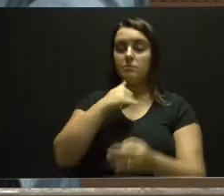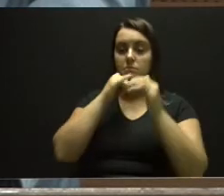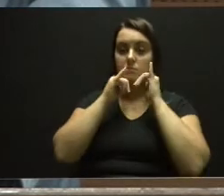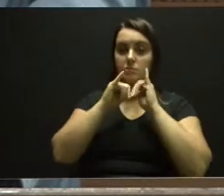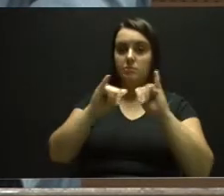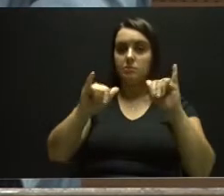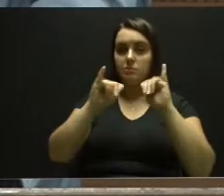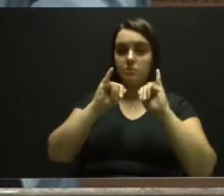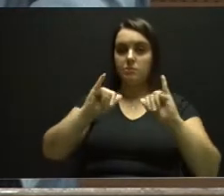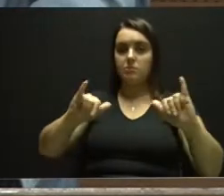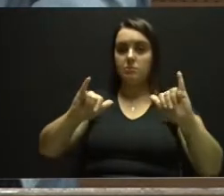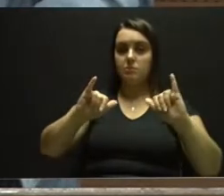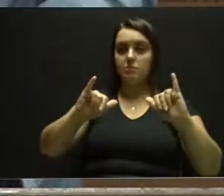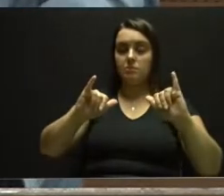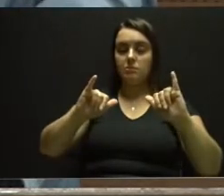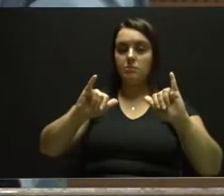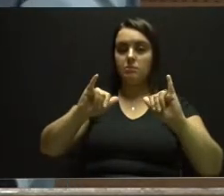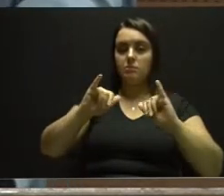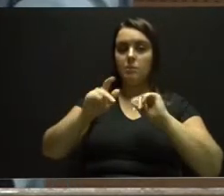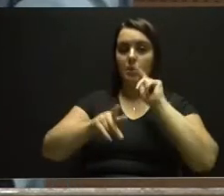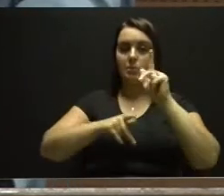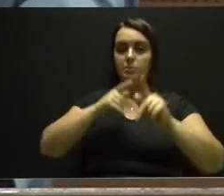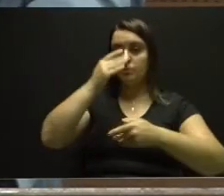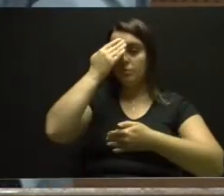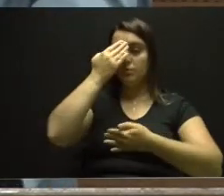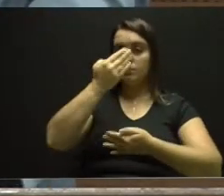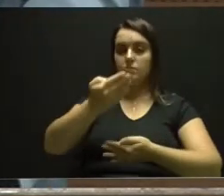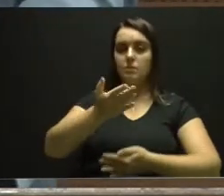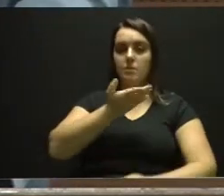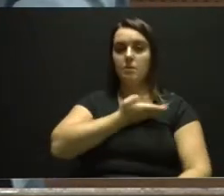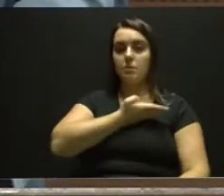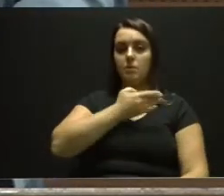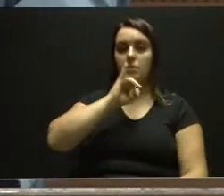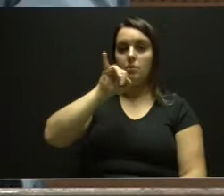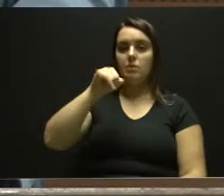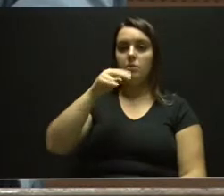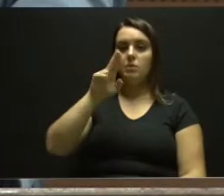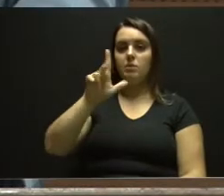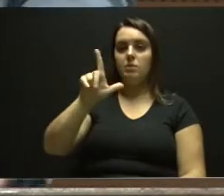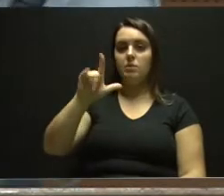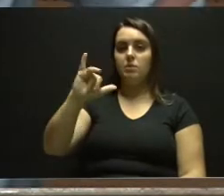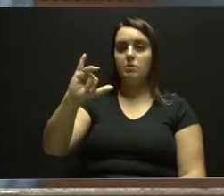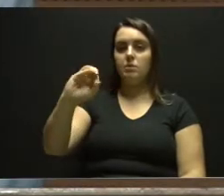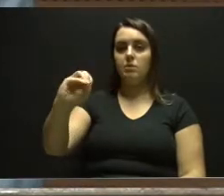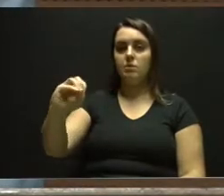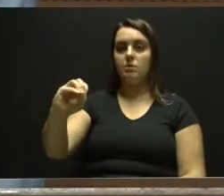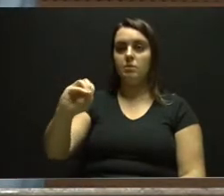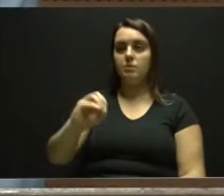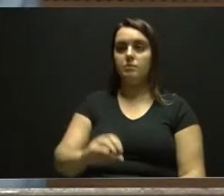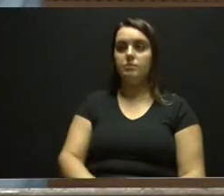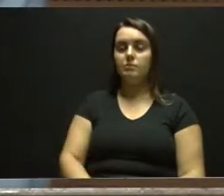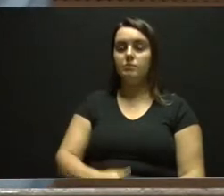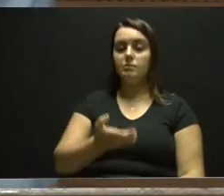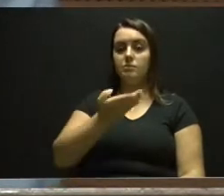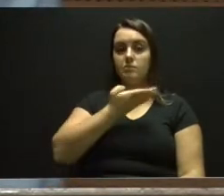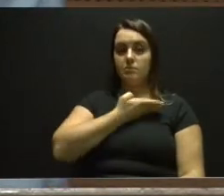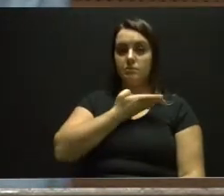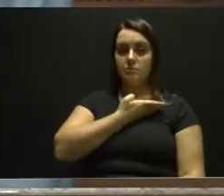e agradecer o meu companheiro e amigo julho evangelista e